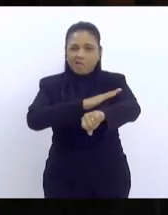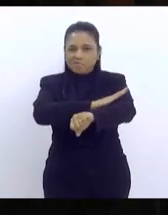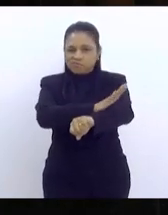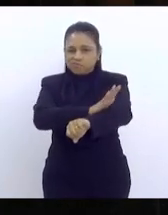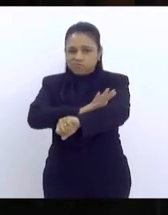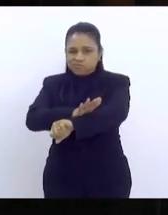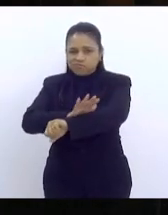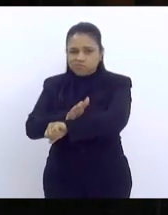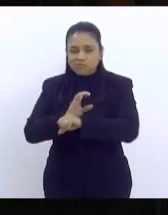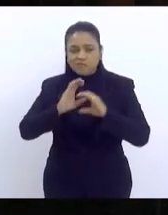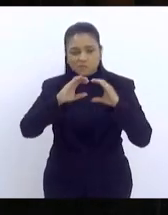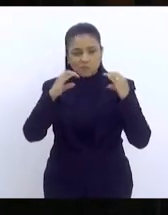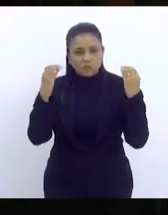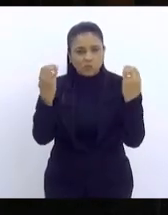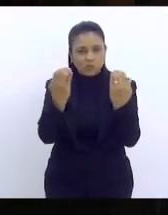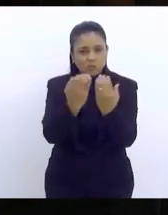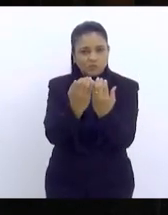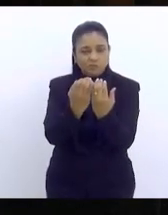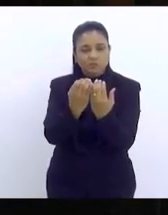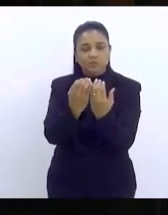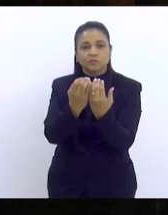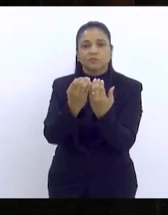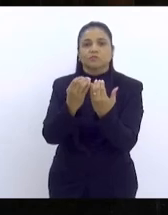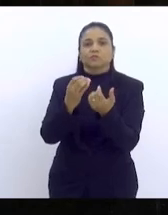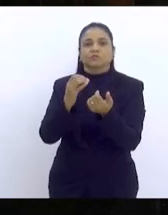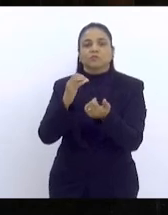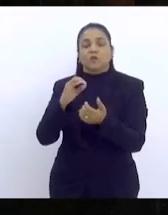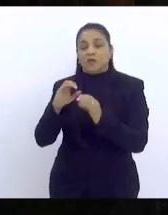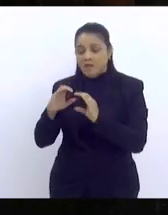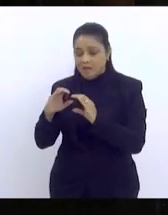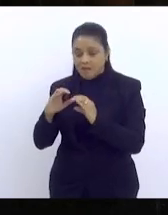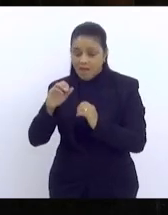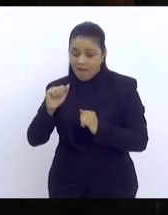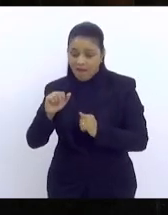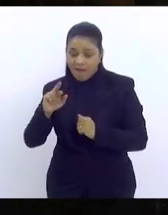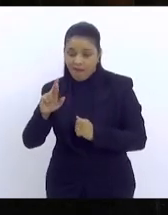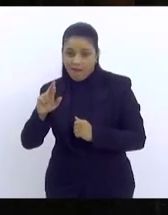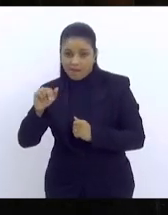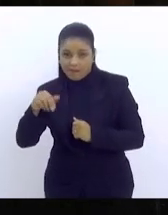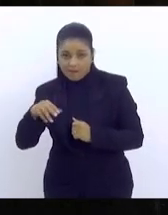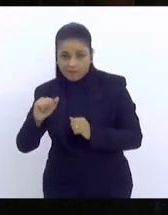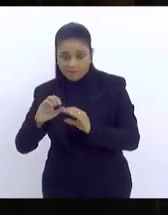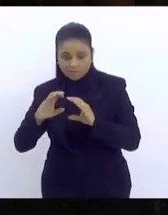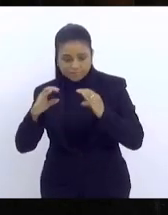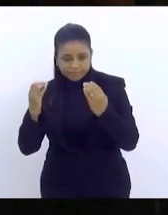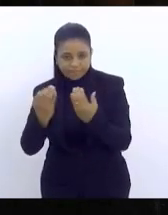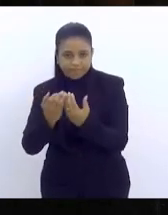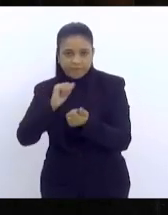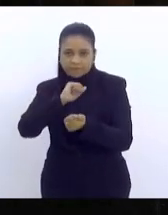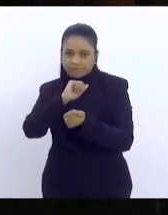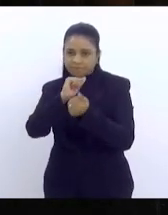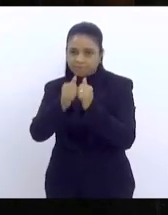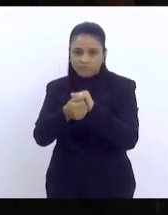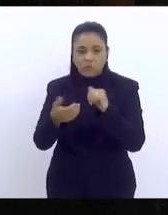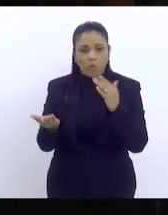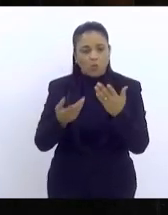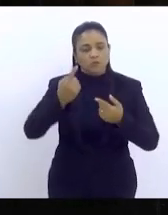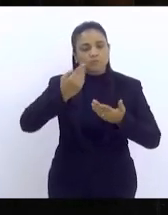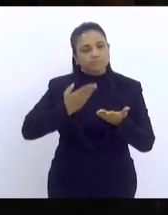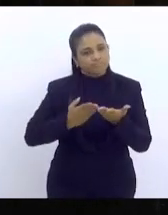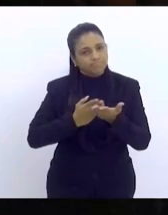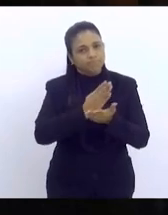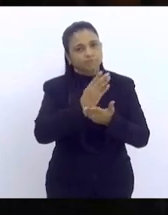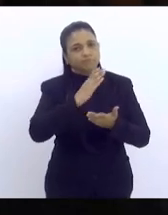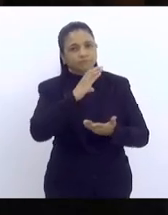nos estádios e Arenas esportivas que foi aprovado hoje na ccj faça o saudação aos colegas